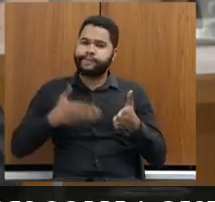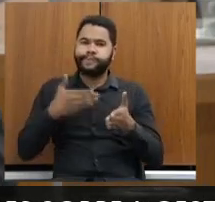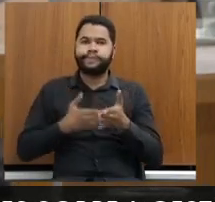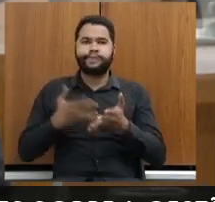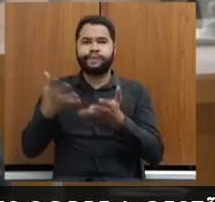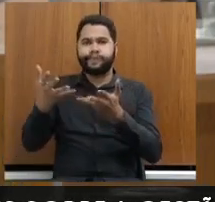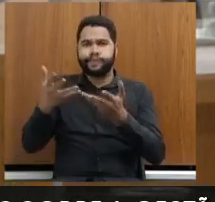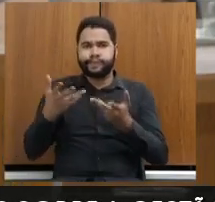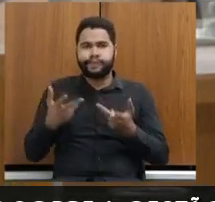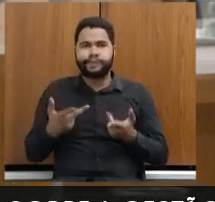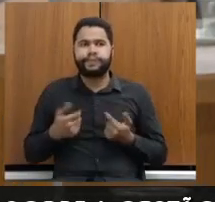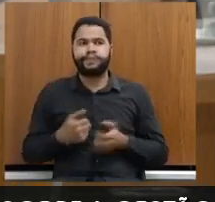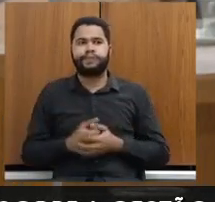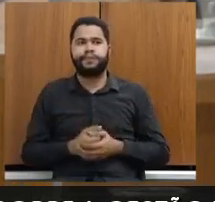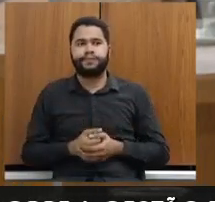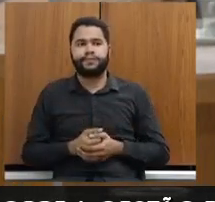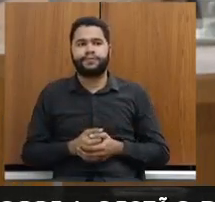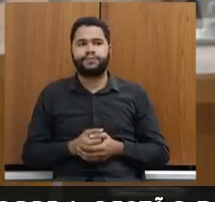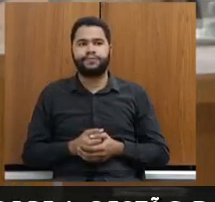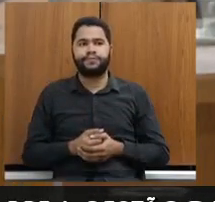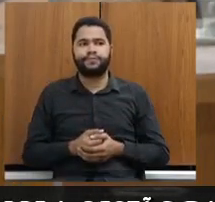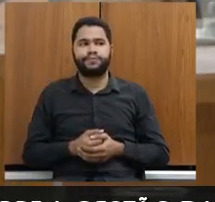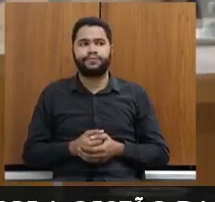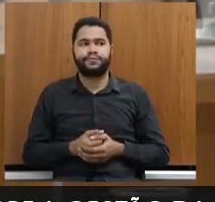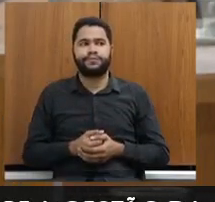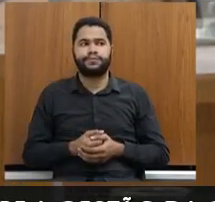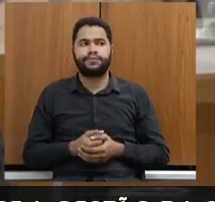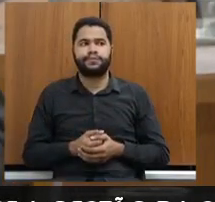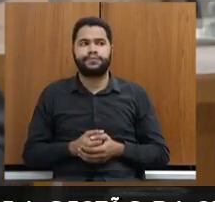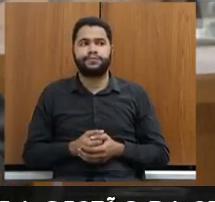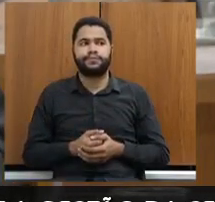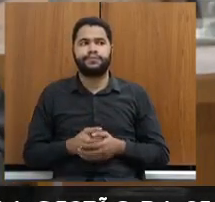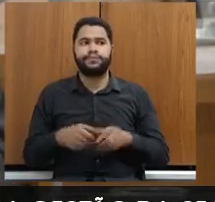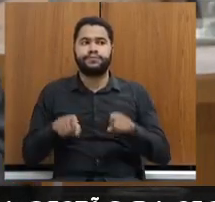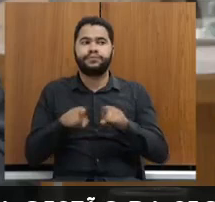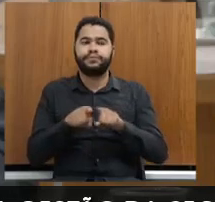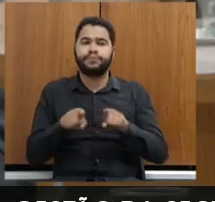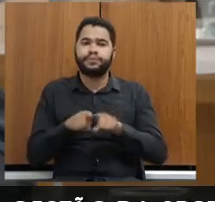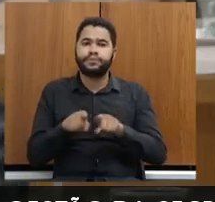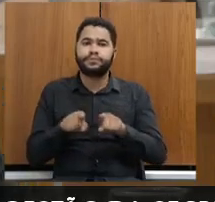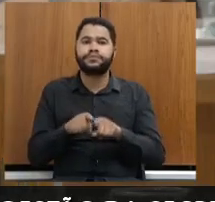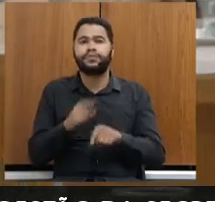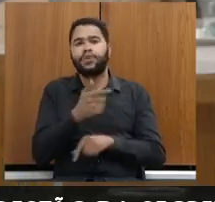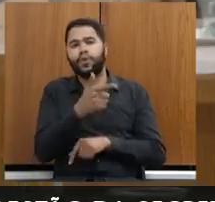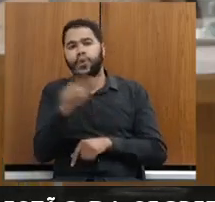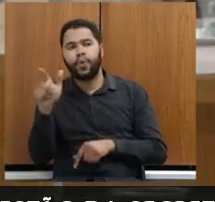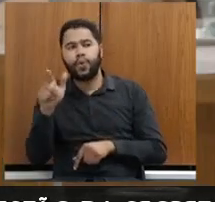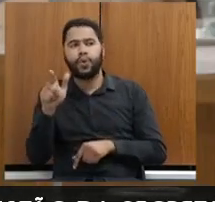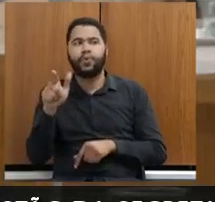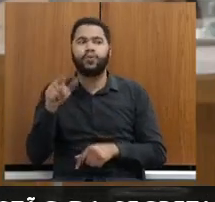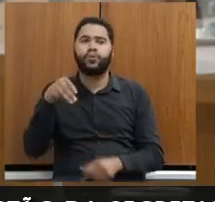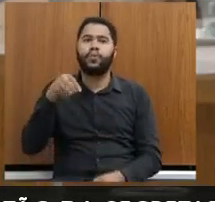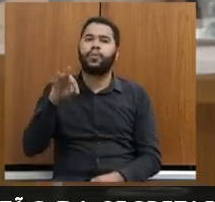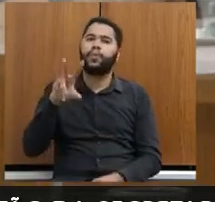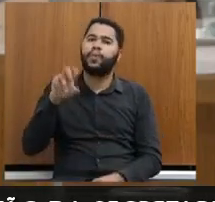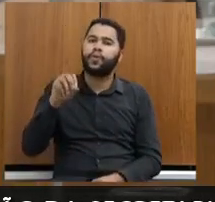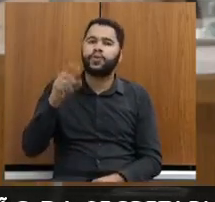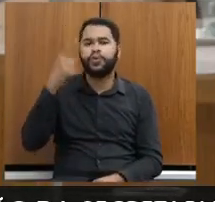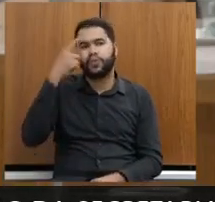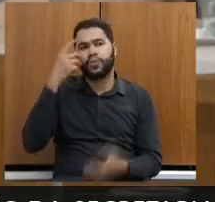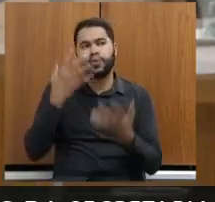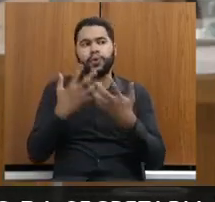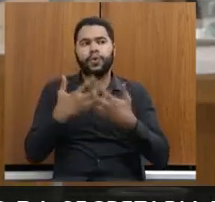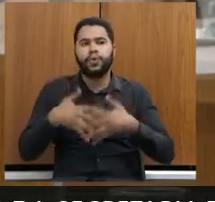atender isso e e a partir daquele momento de outros motivos começou-se a pensar